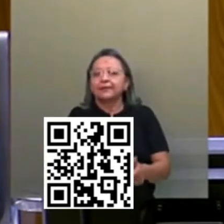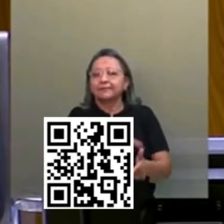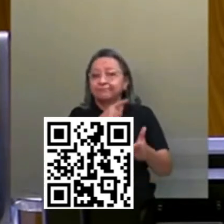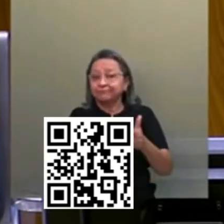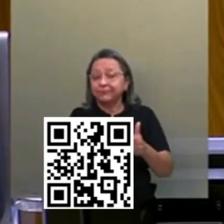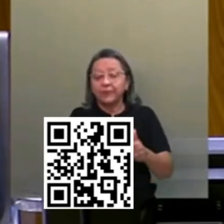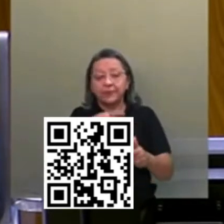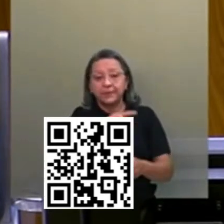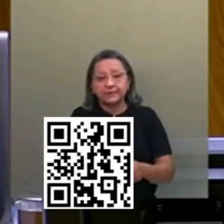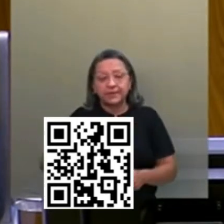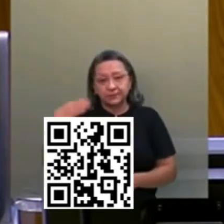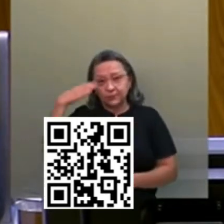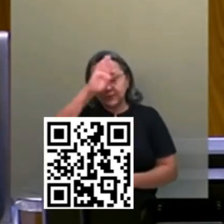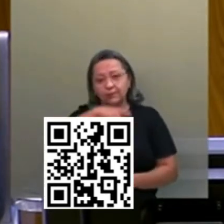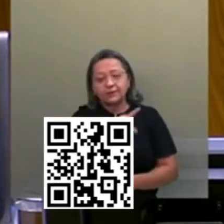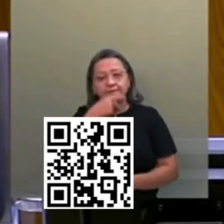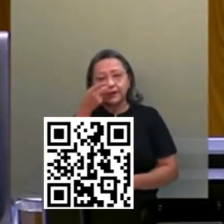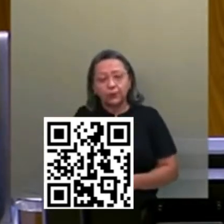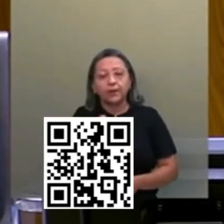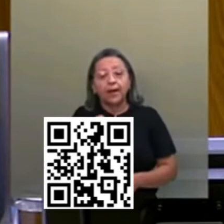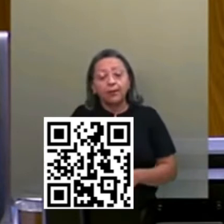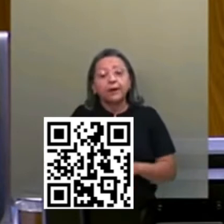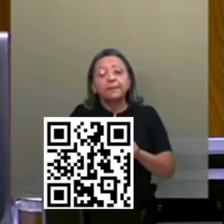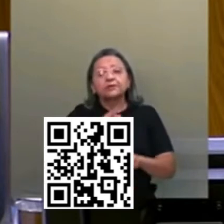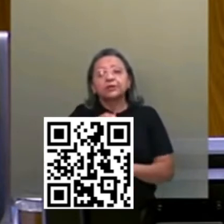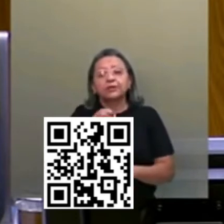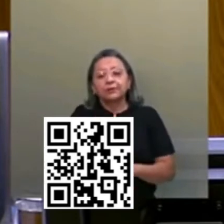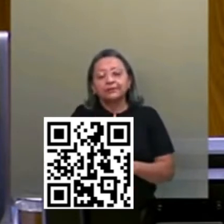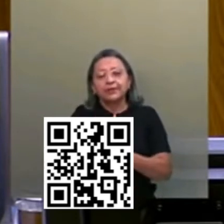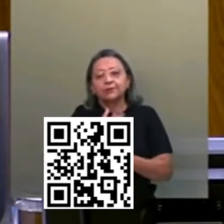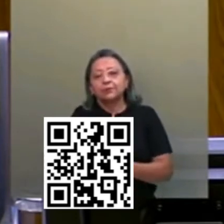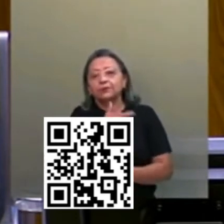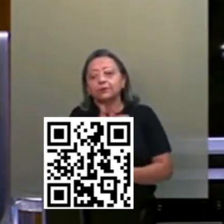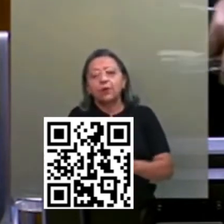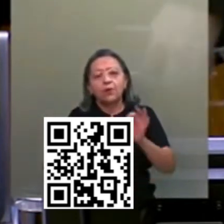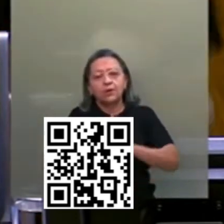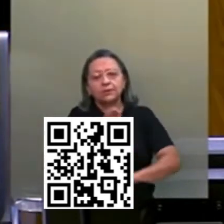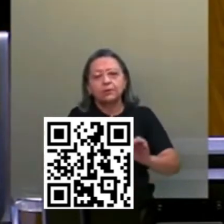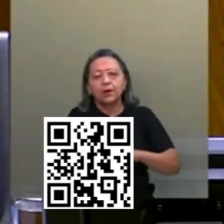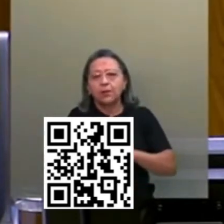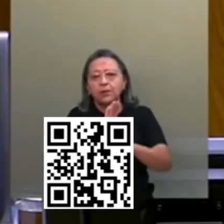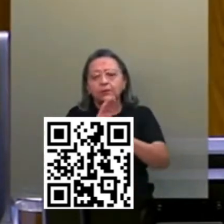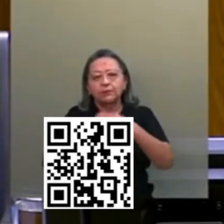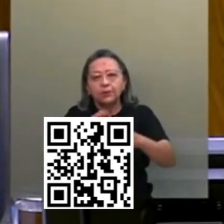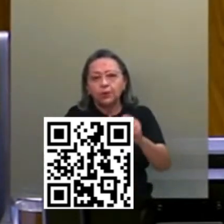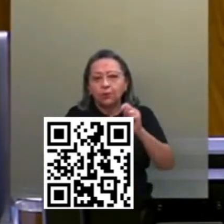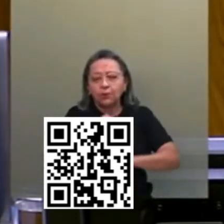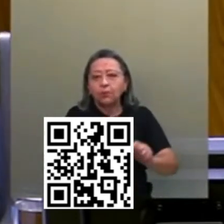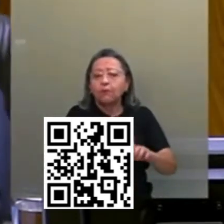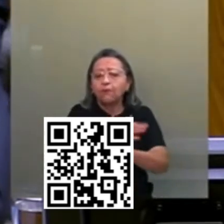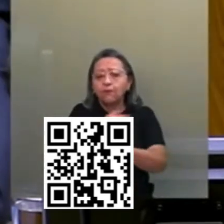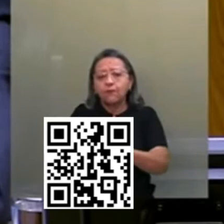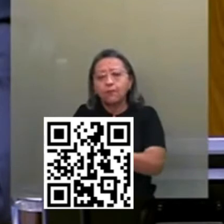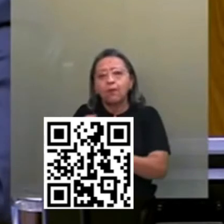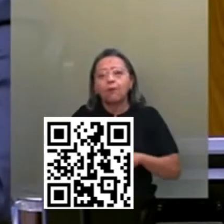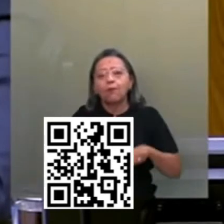presidente da República, Jair Bolsonaro, em janeiro deste ano, a Organização para a Cooperação do Desenvolvimento Econômico formalizou